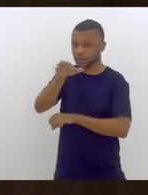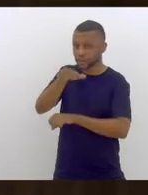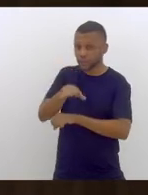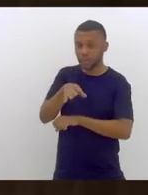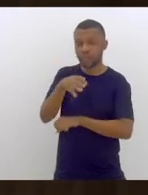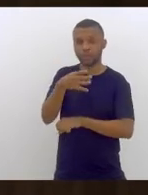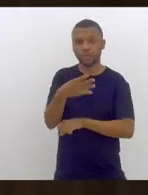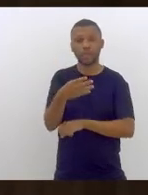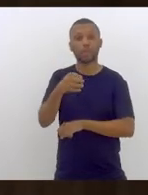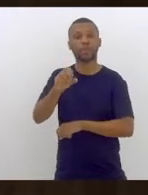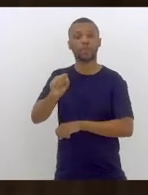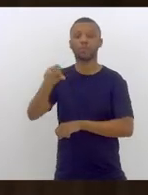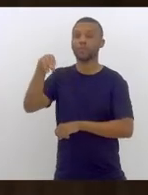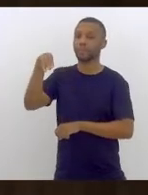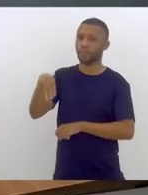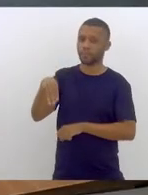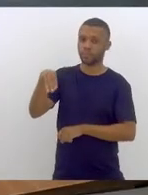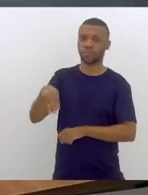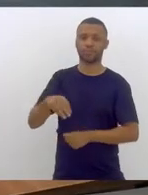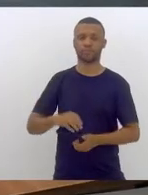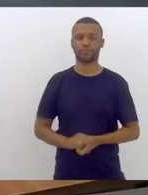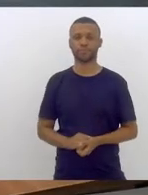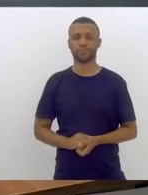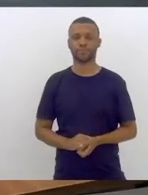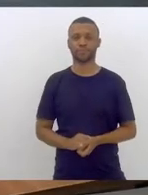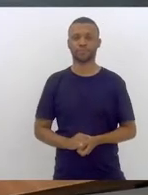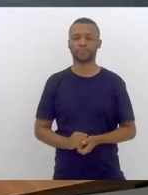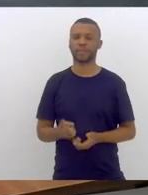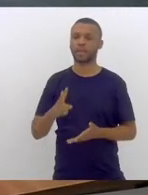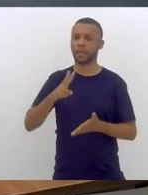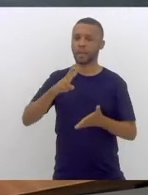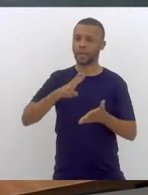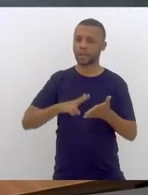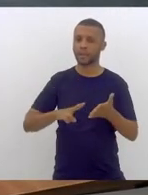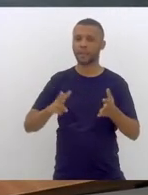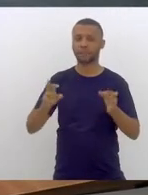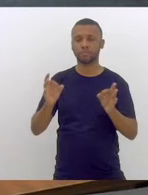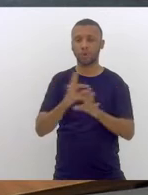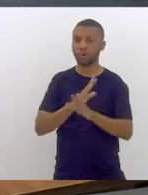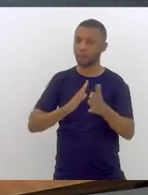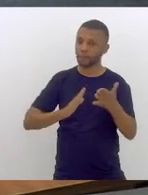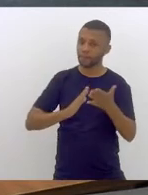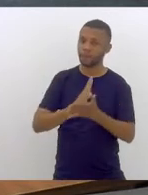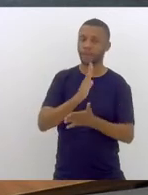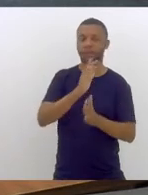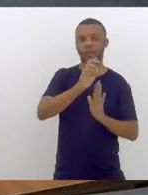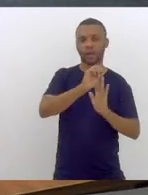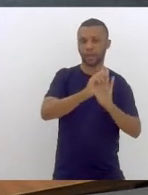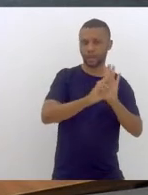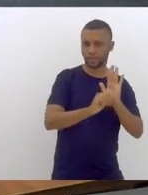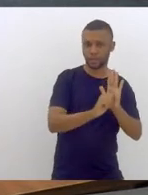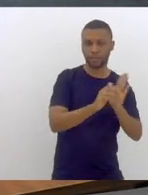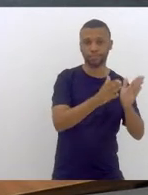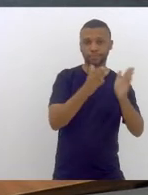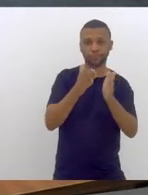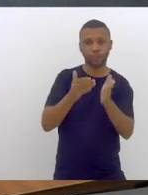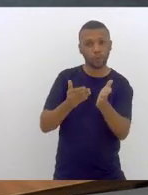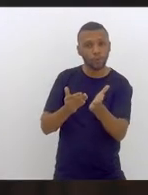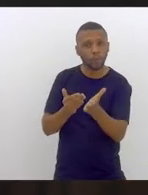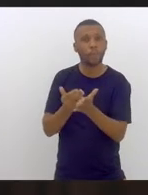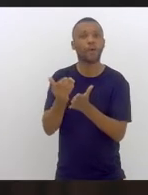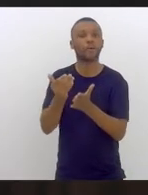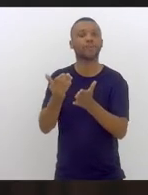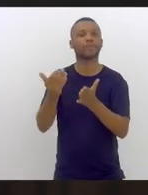48 minutos Líder aprovada a ata passa seu expediente Inicial primeiro orador